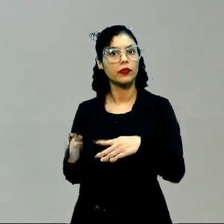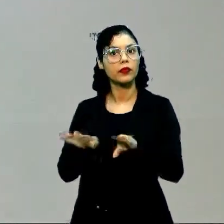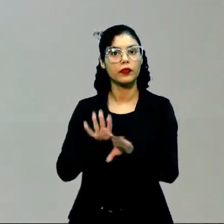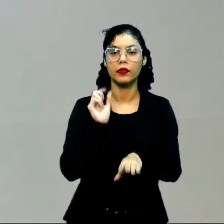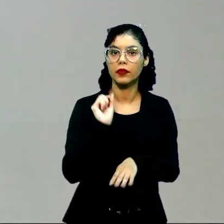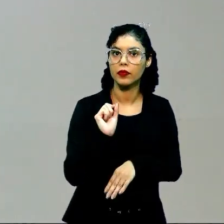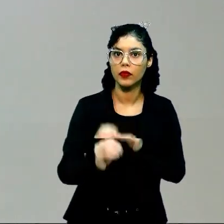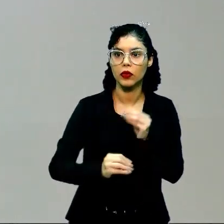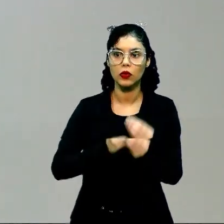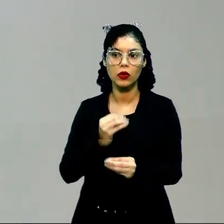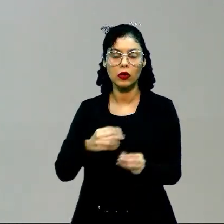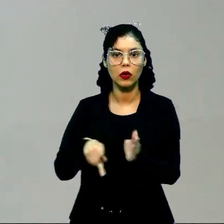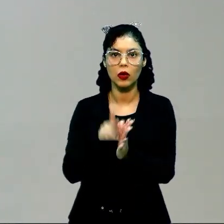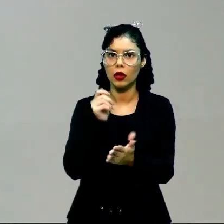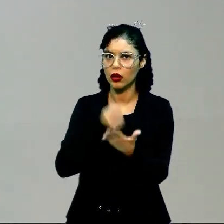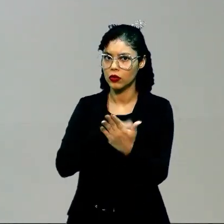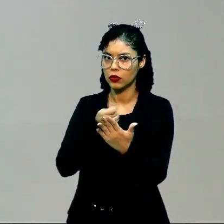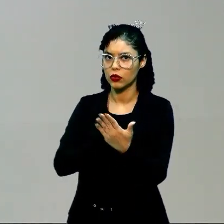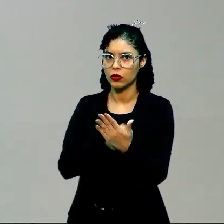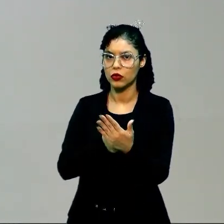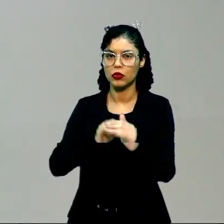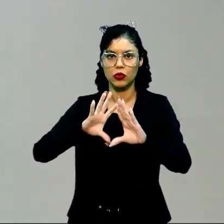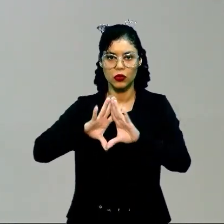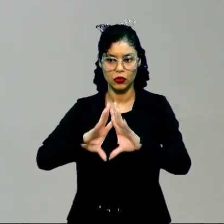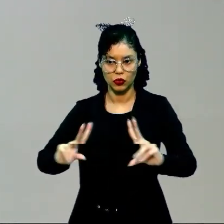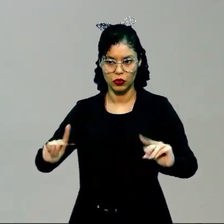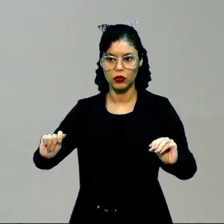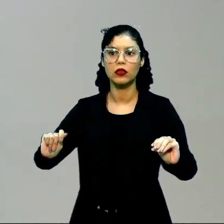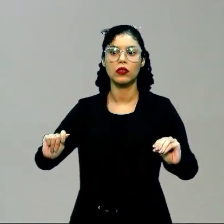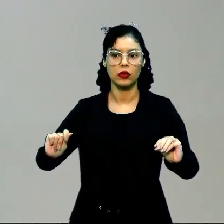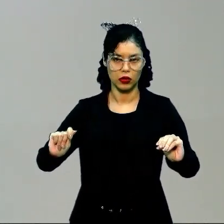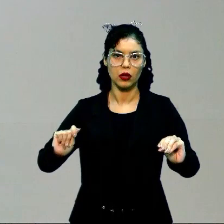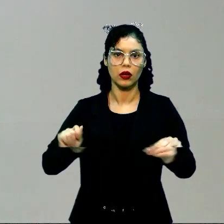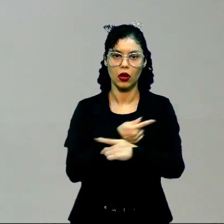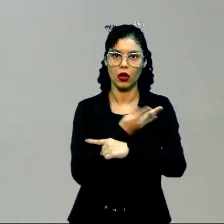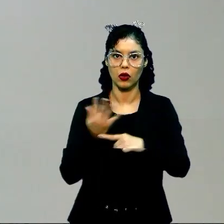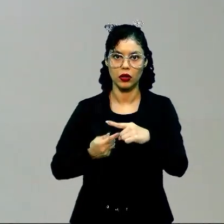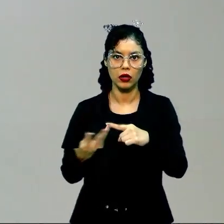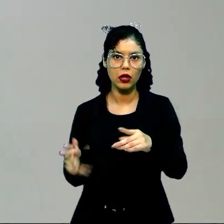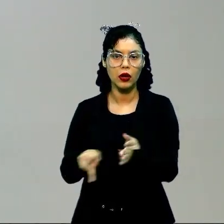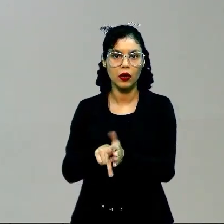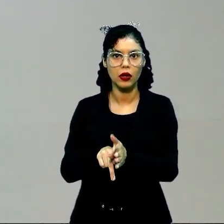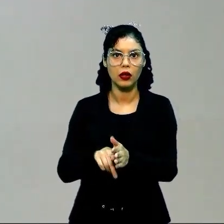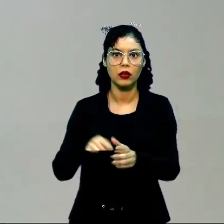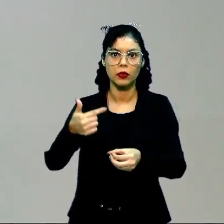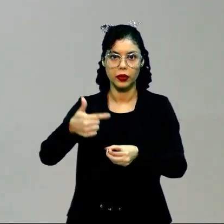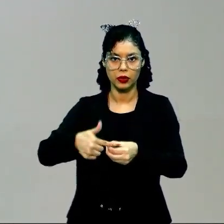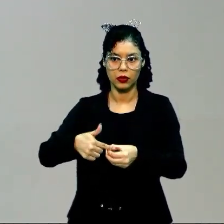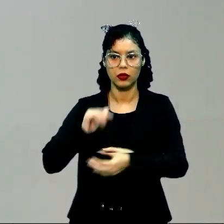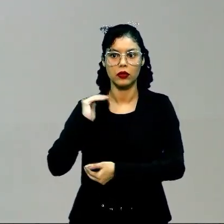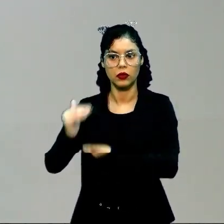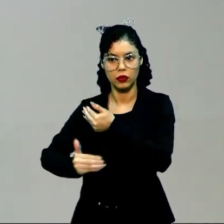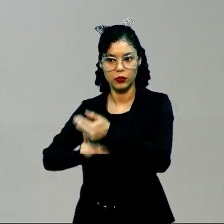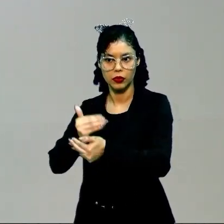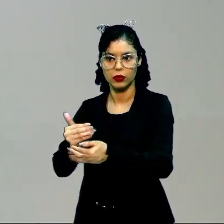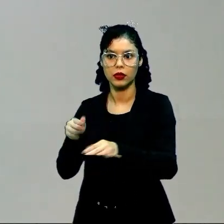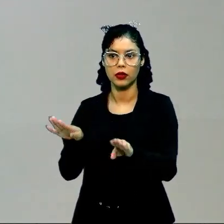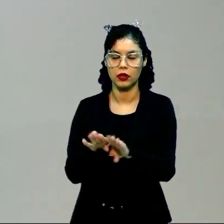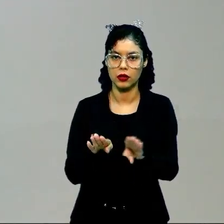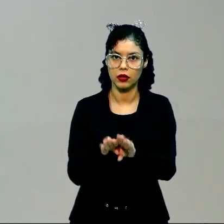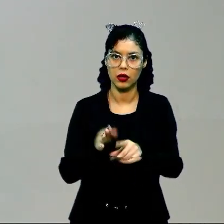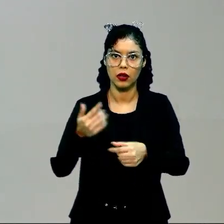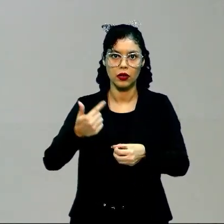ser comumente cobrada no processo de destilação do petróleo, o fracionamento do petróleo. No processo de uma destilação